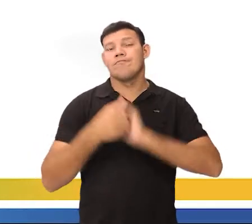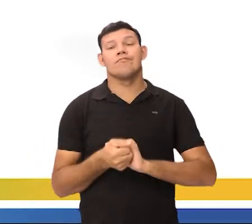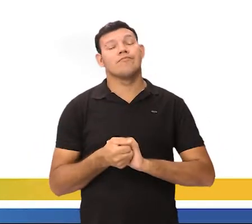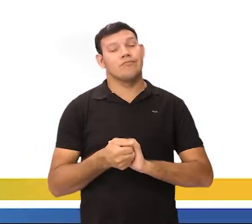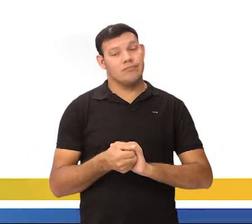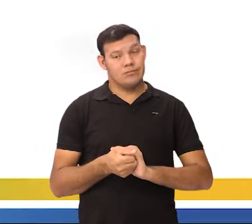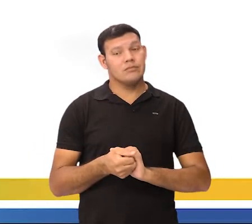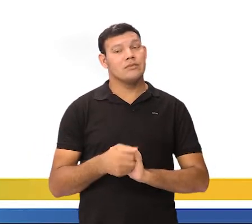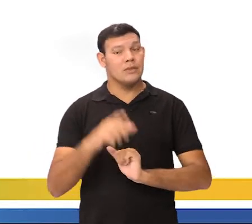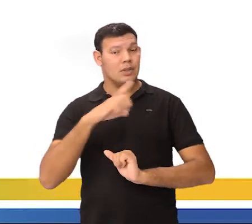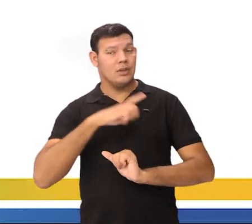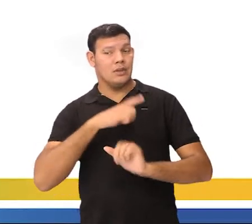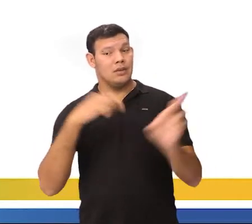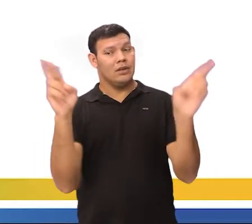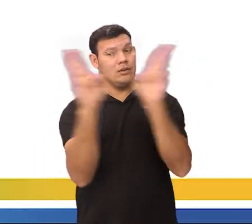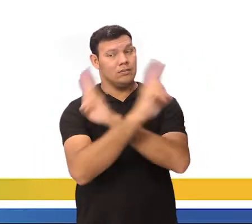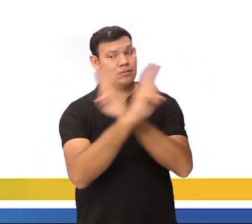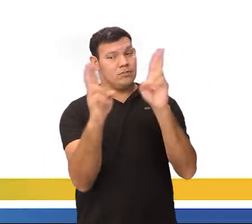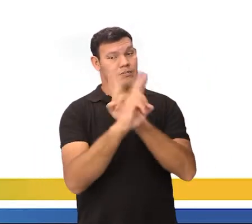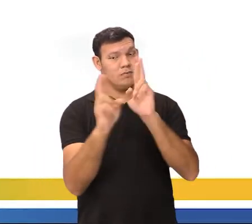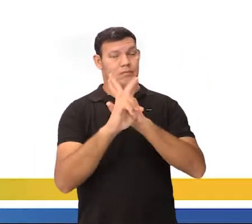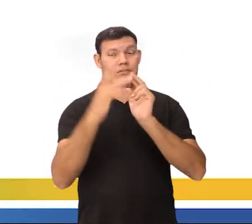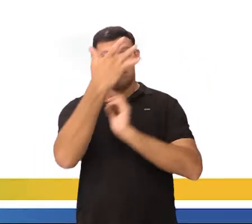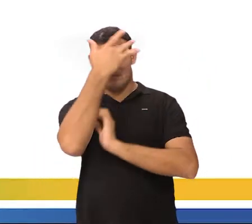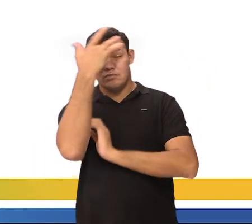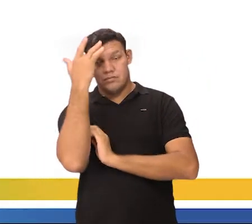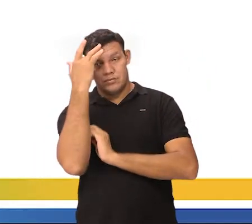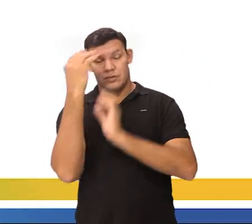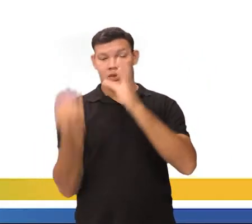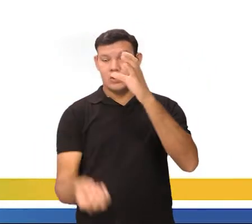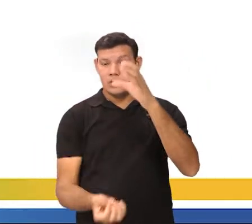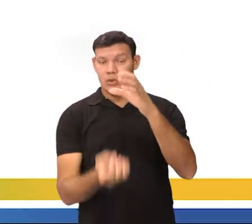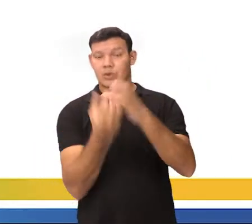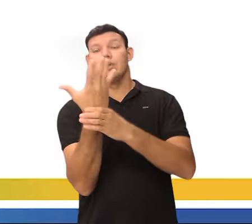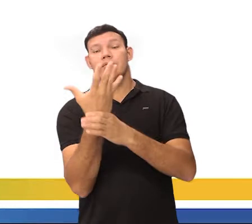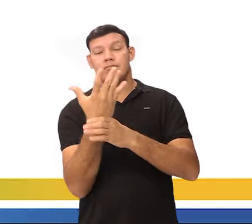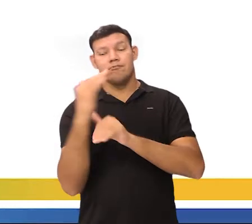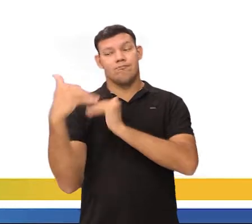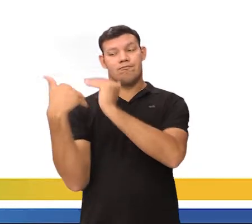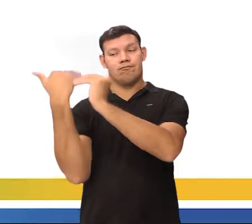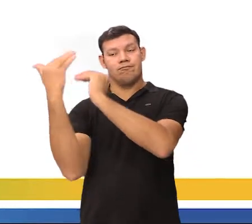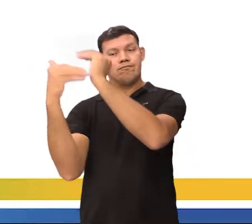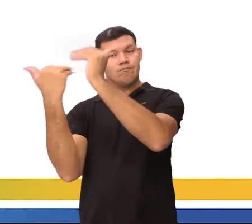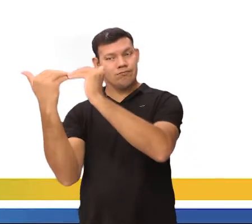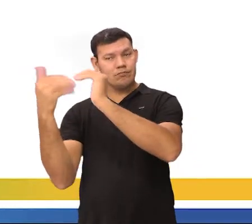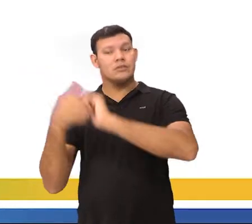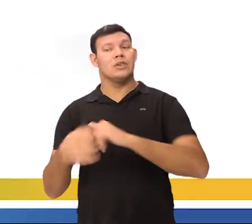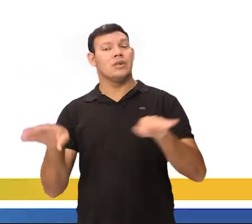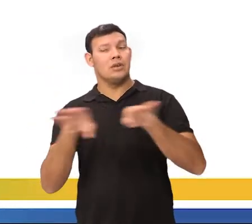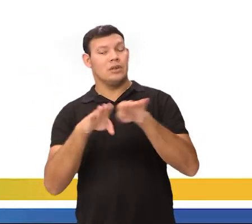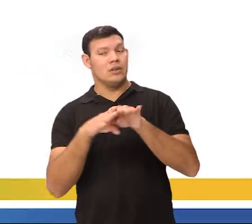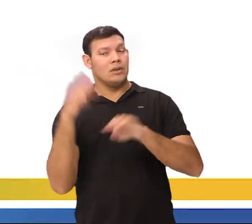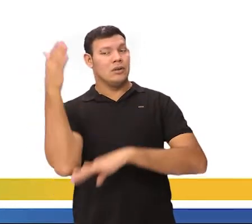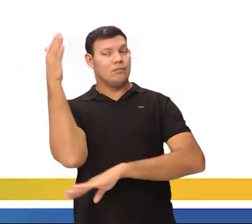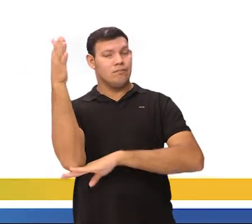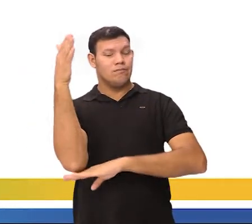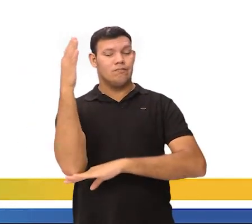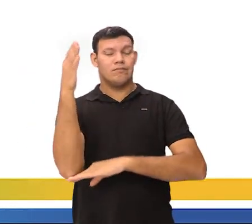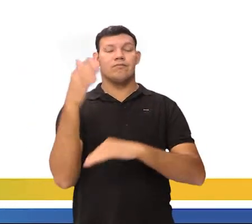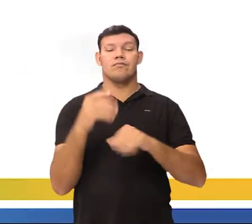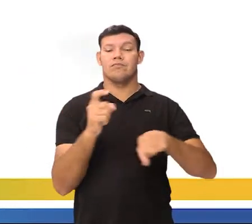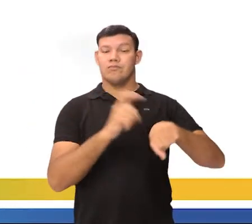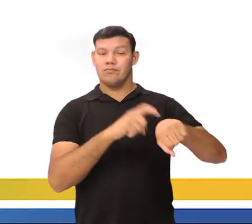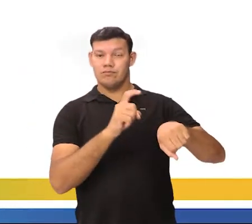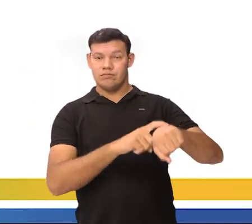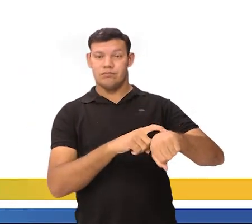está relacionado às pessoas, desde o momento em que surgiram, sua evolução e sua presença através dos tempos.